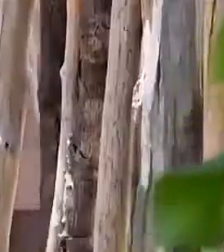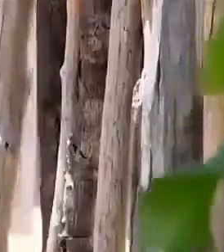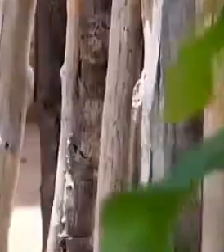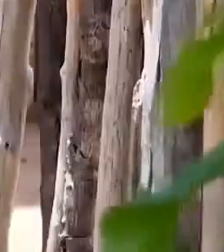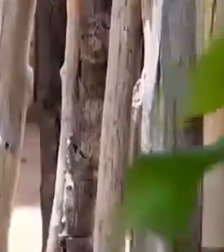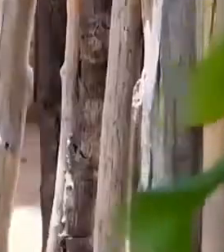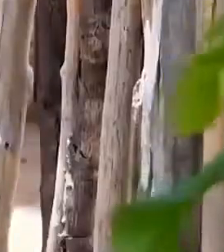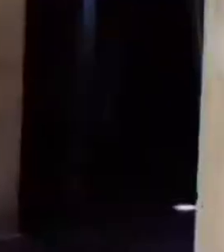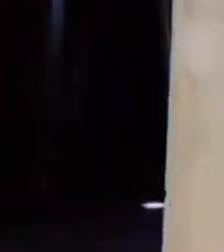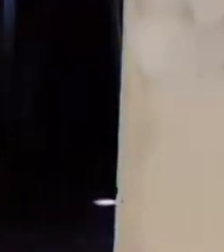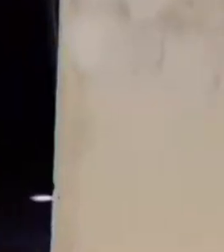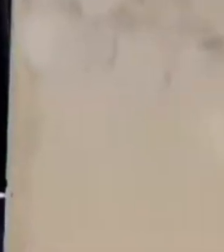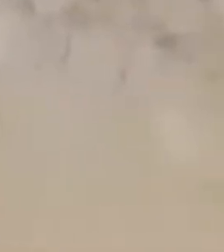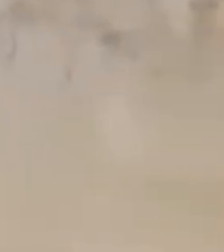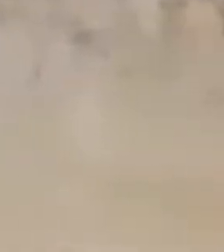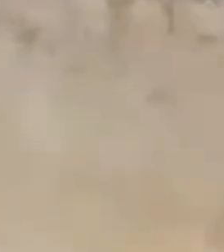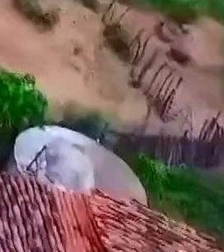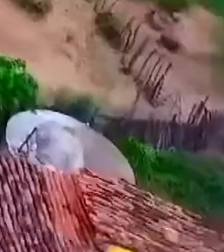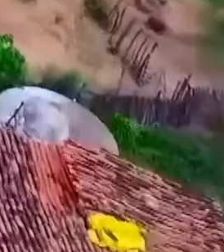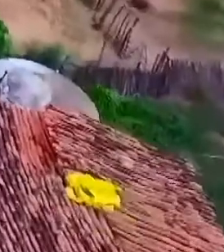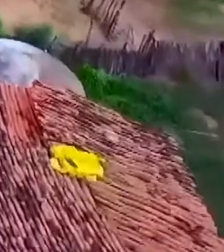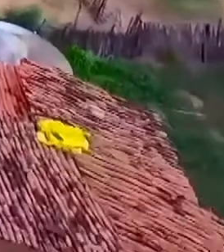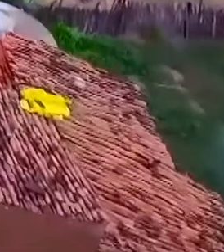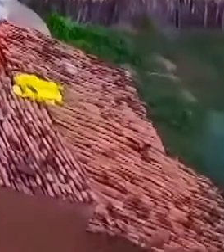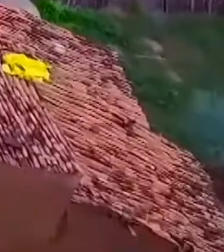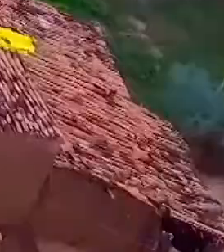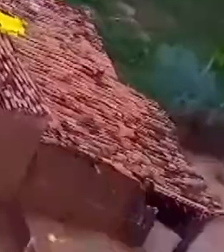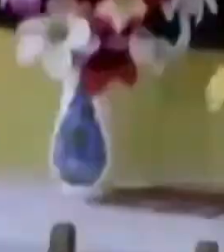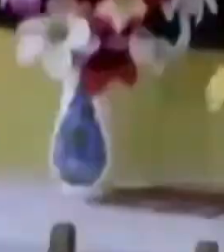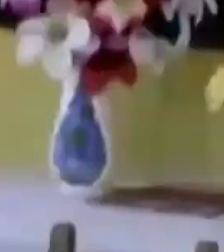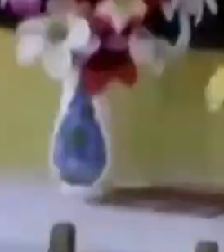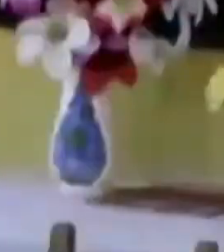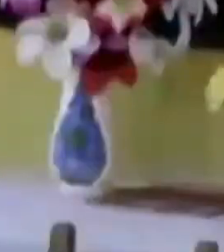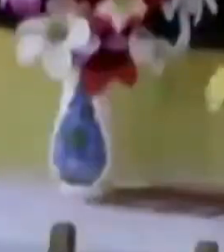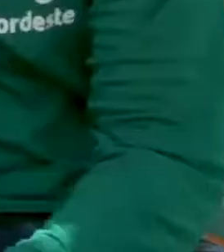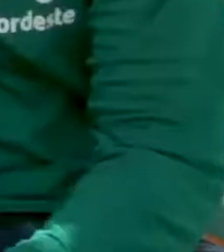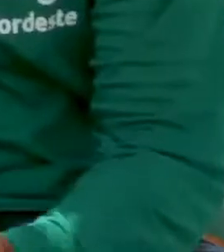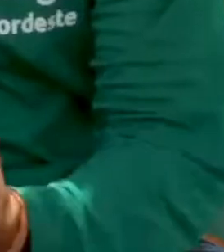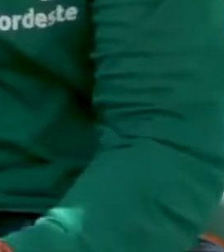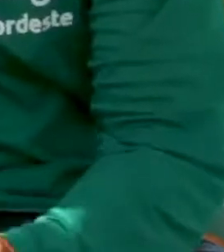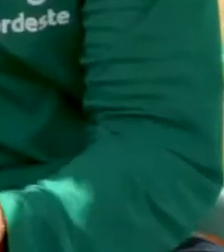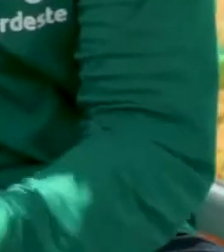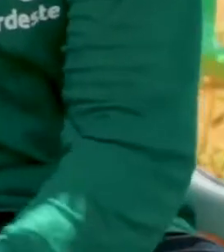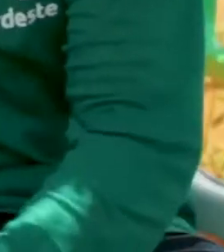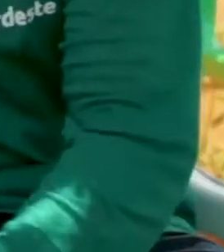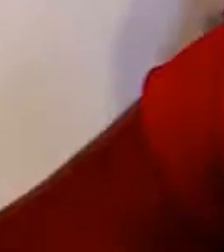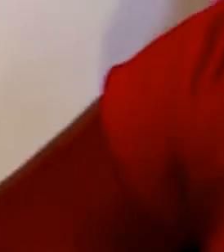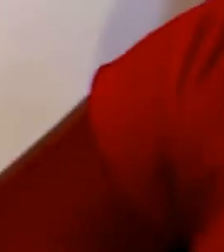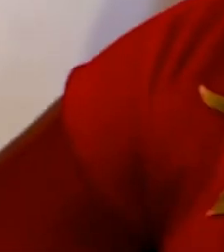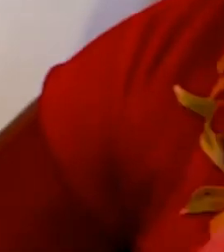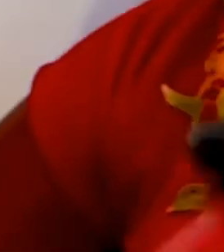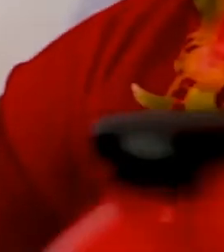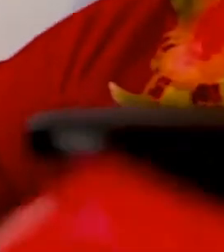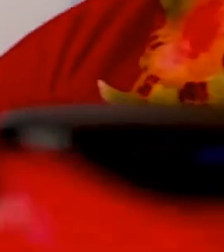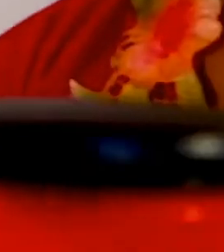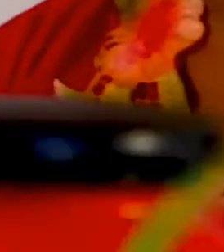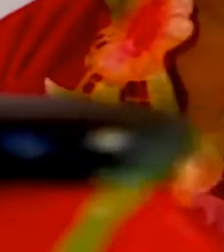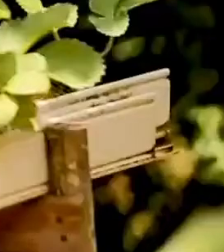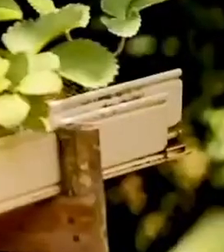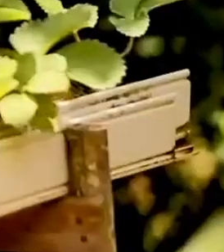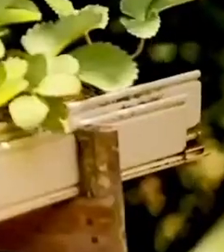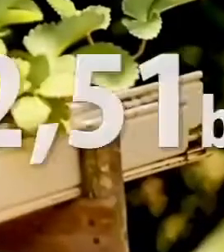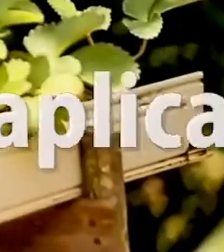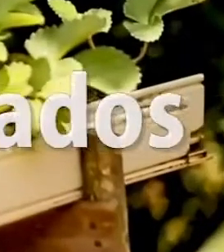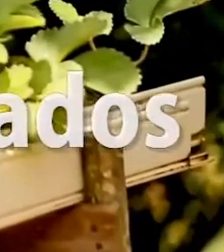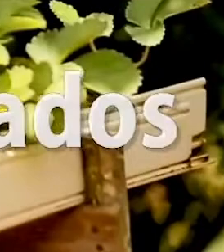Pode ir andando mesmo, porque chegando na zona rural, o Banco do Nordeste está lá novamente. O agroamigo também